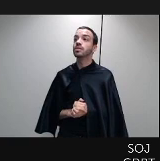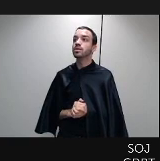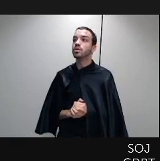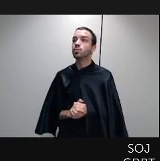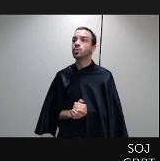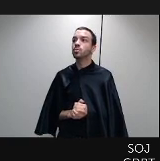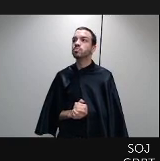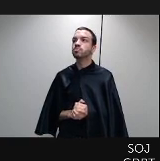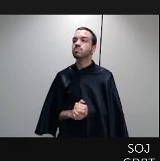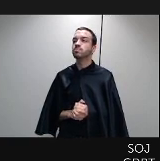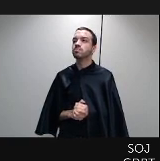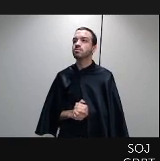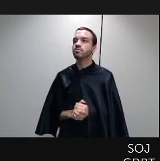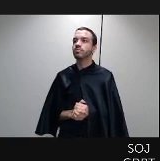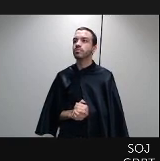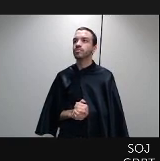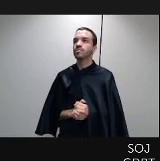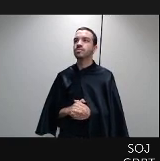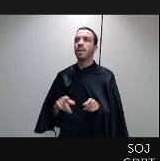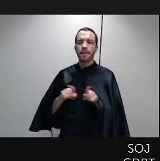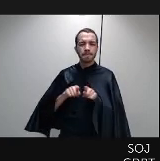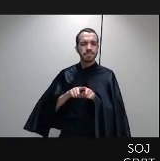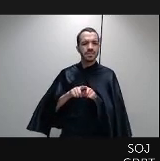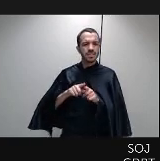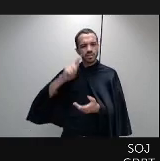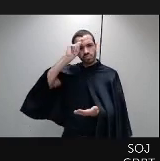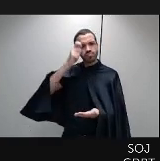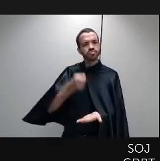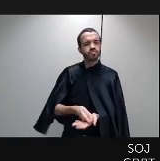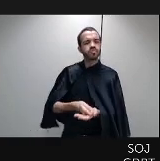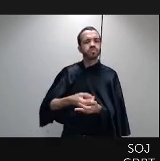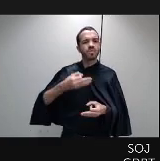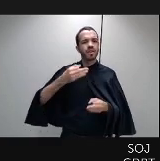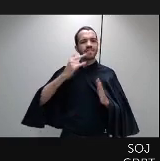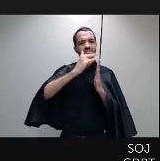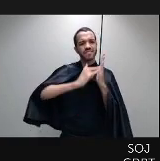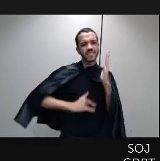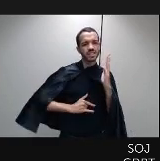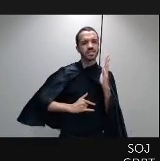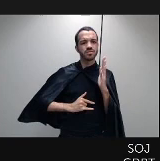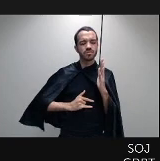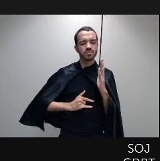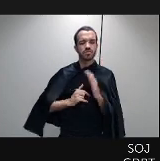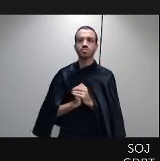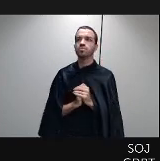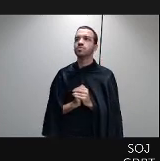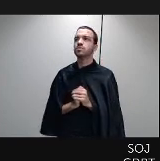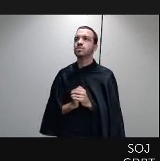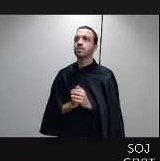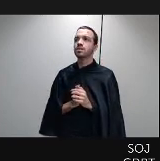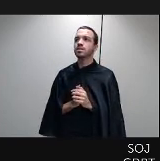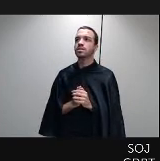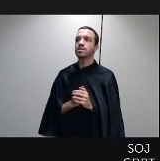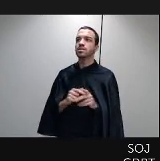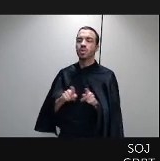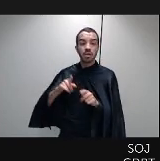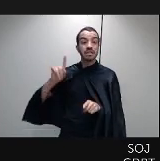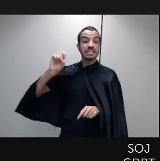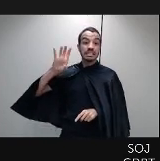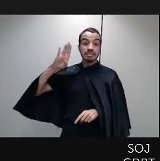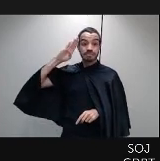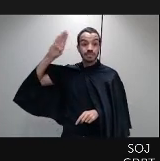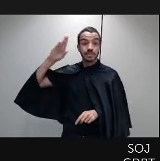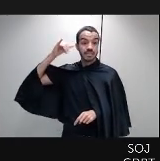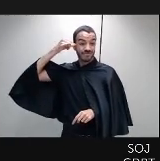uma coisa Desprovida de garantia desde que fazenda pública de requerer a